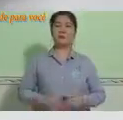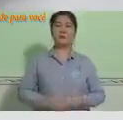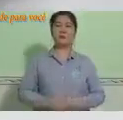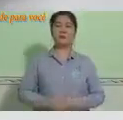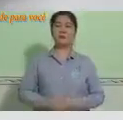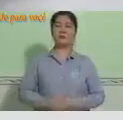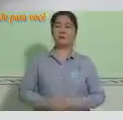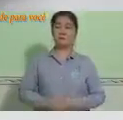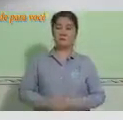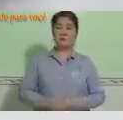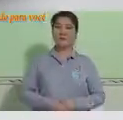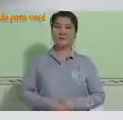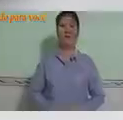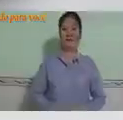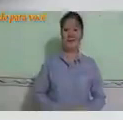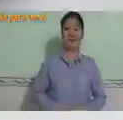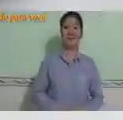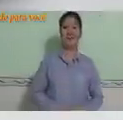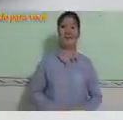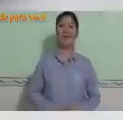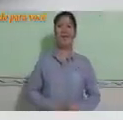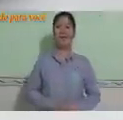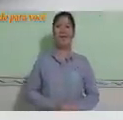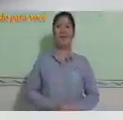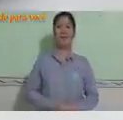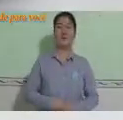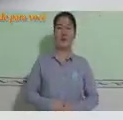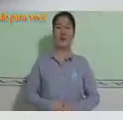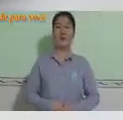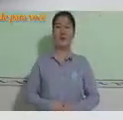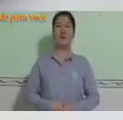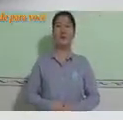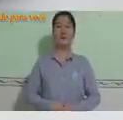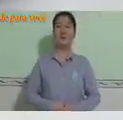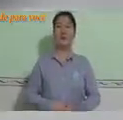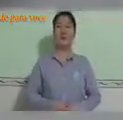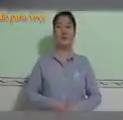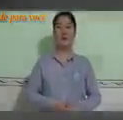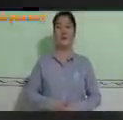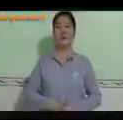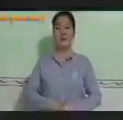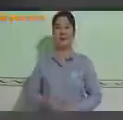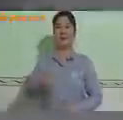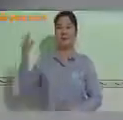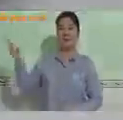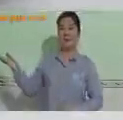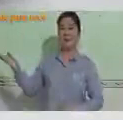Para aliviar os efeitos no local da injeção, é aconselhado aplicar compressas geladas.